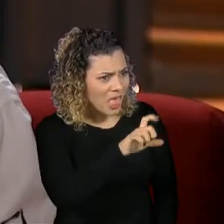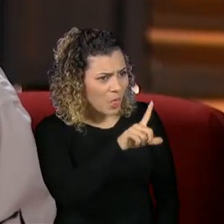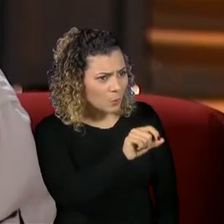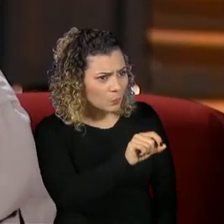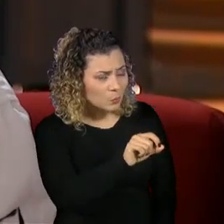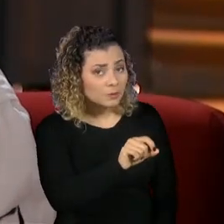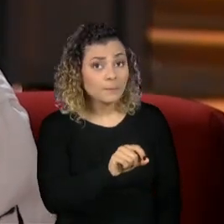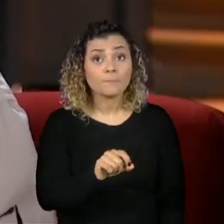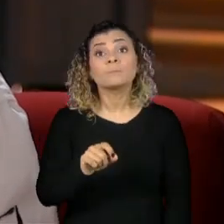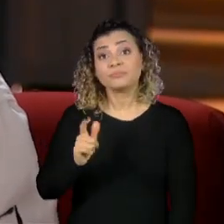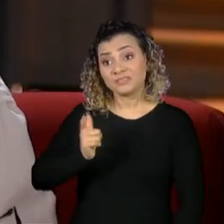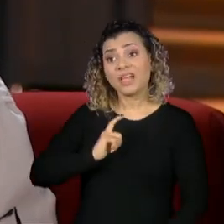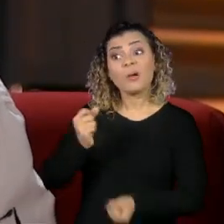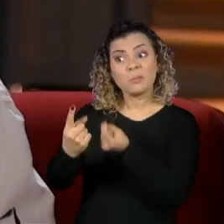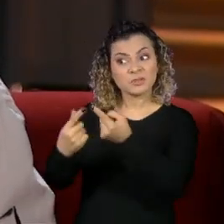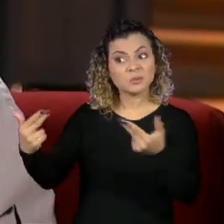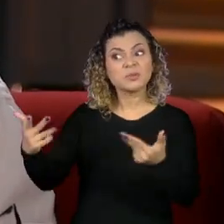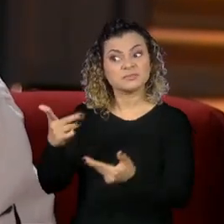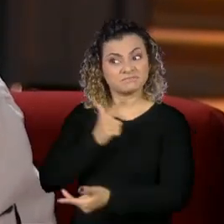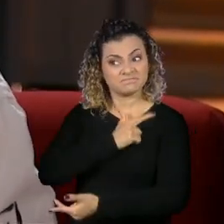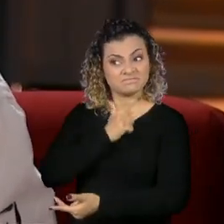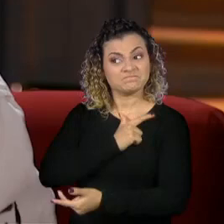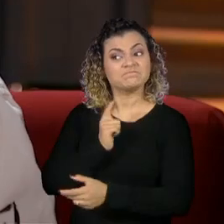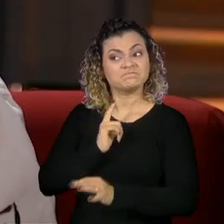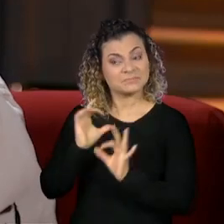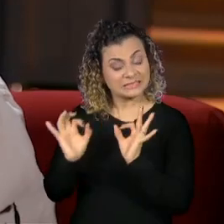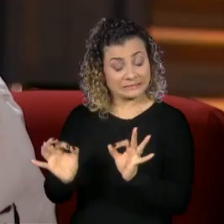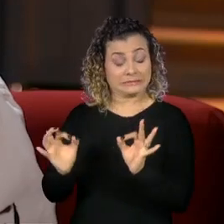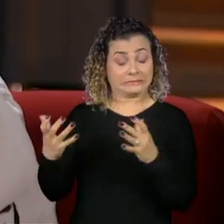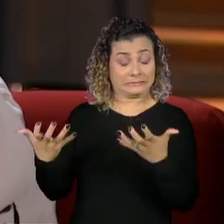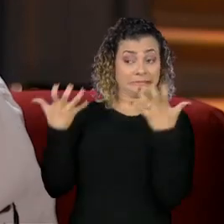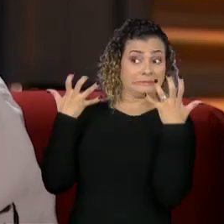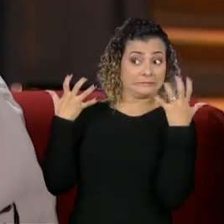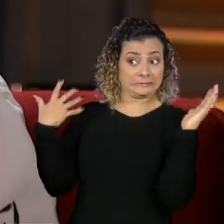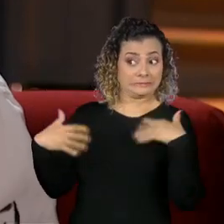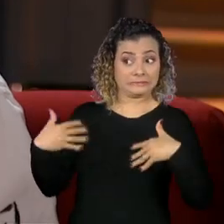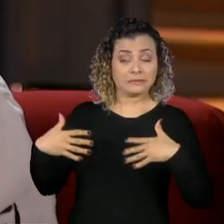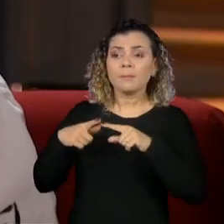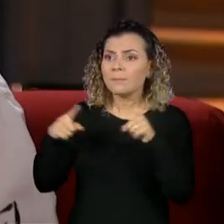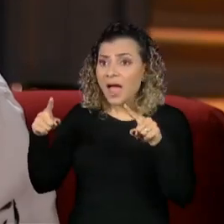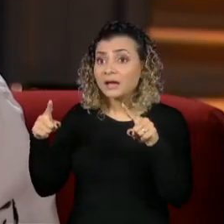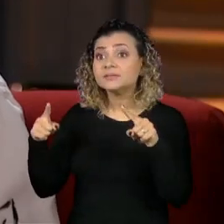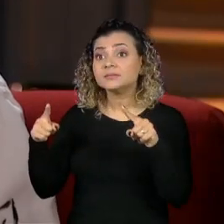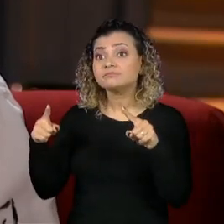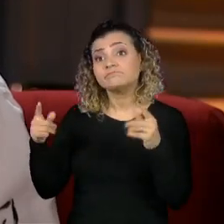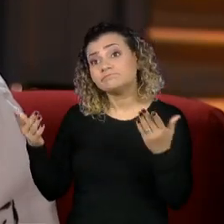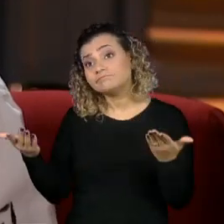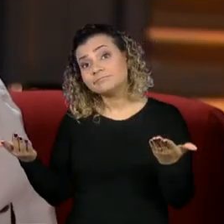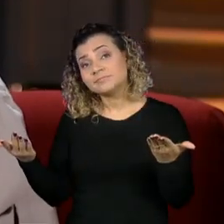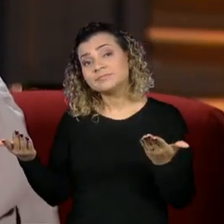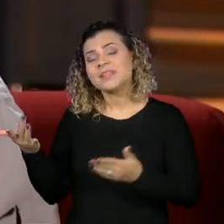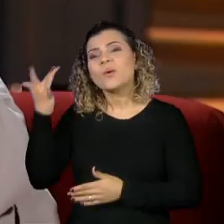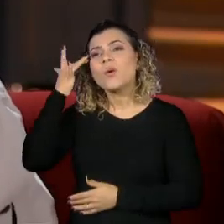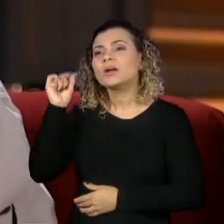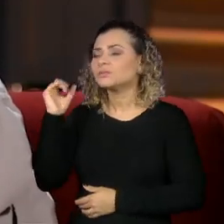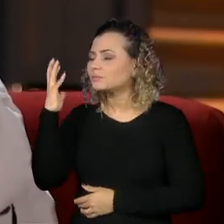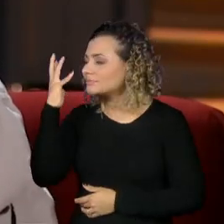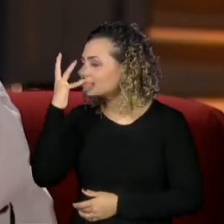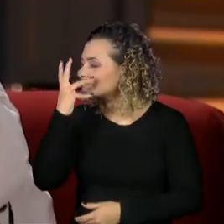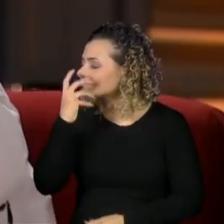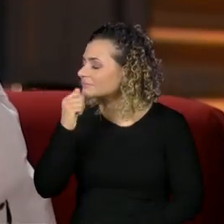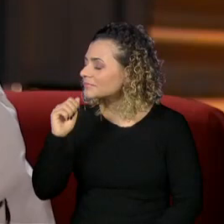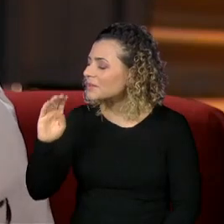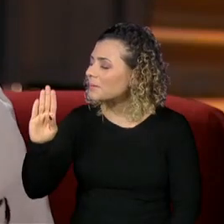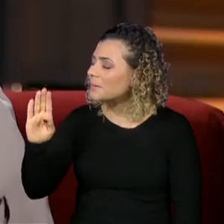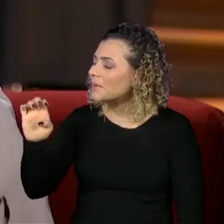acho que tem coisas muito muito feia muito muito feia mas acho que e a beleza também o